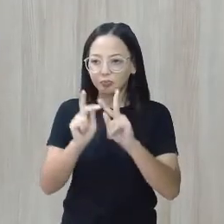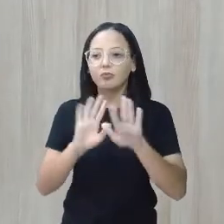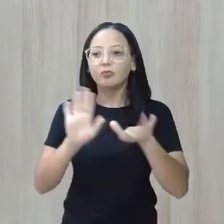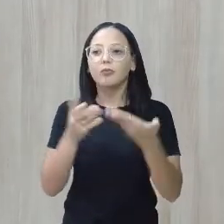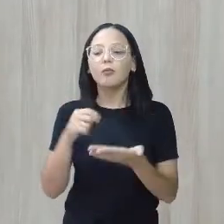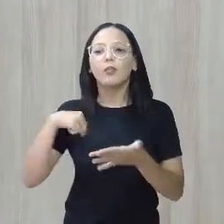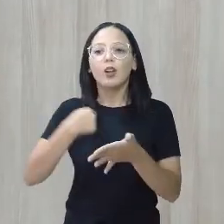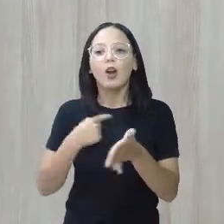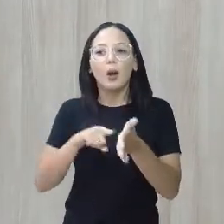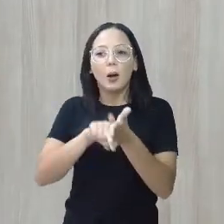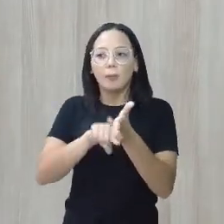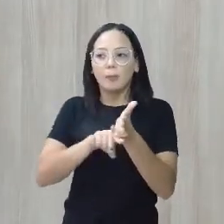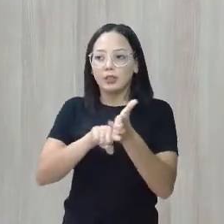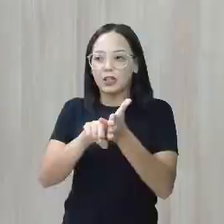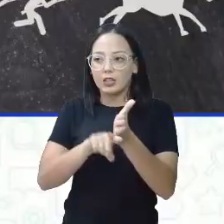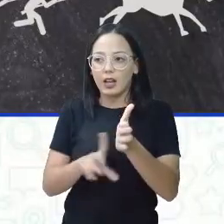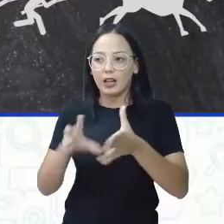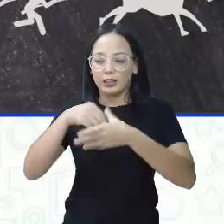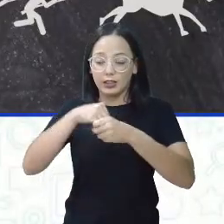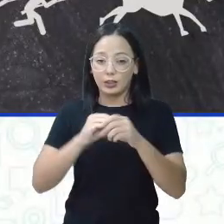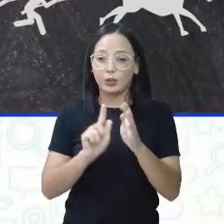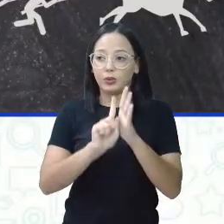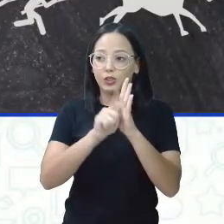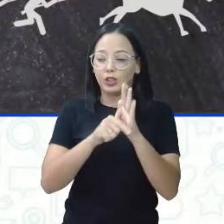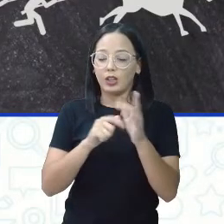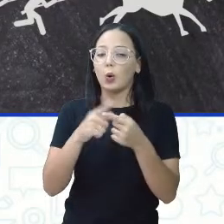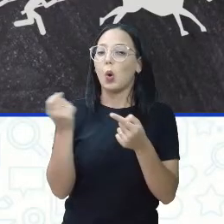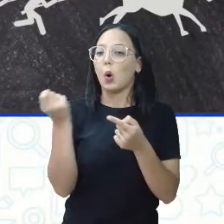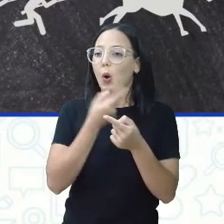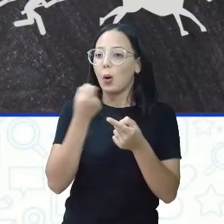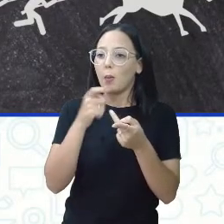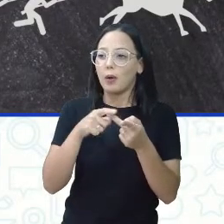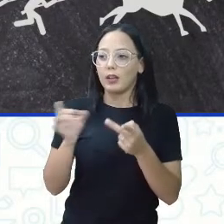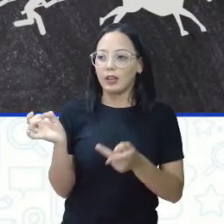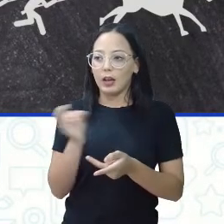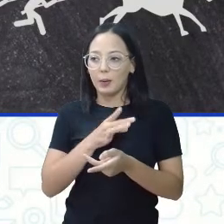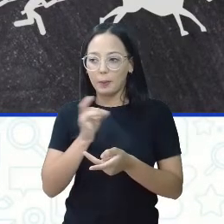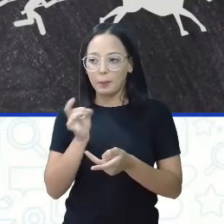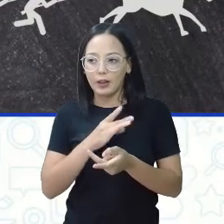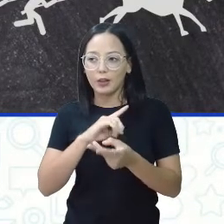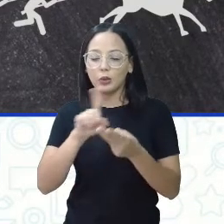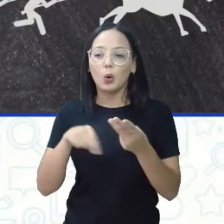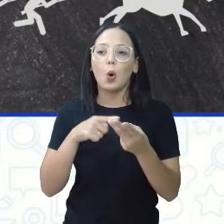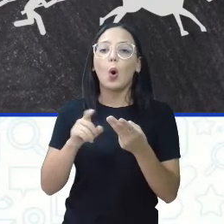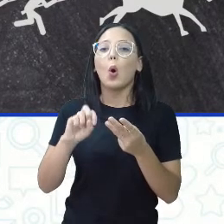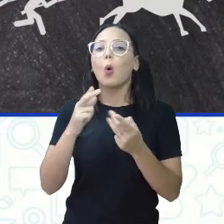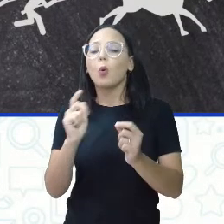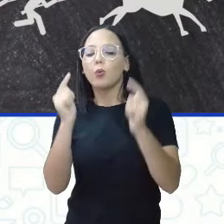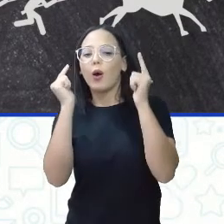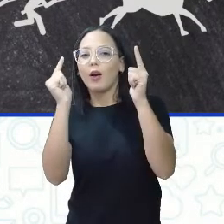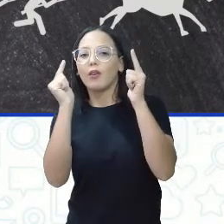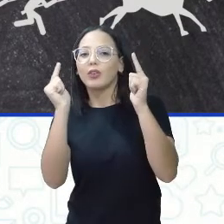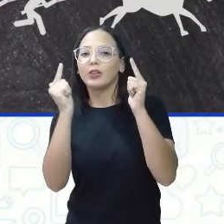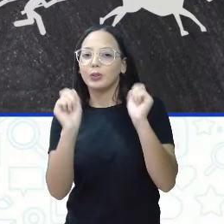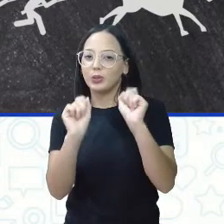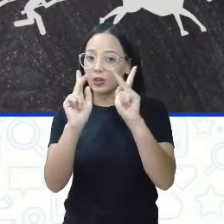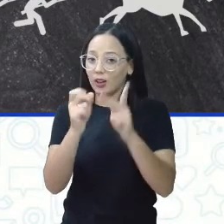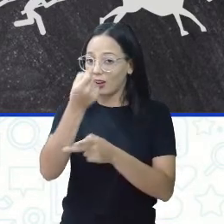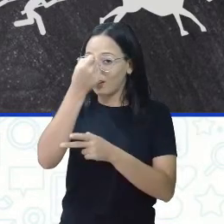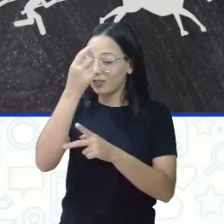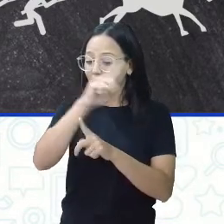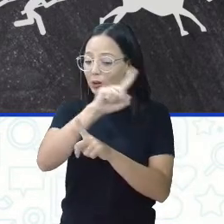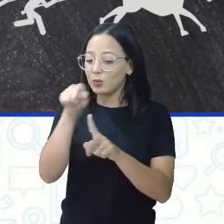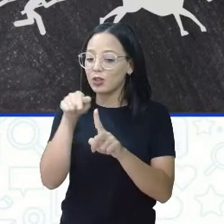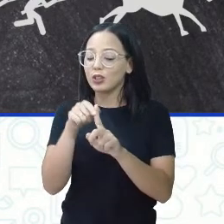fazer essa pesquisa dentre esses gêneros aí, ó. Comédia, suspense, terror, né? Ou aventura. Então, a ideia da